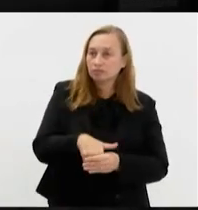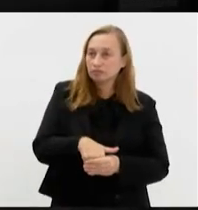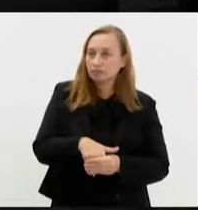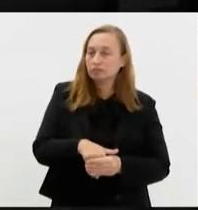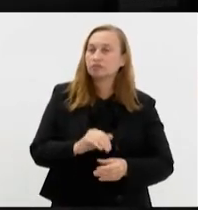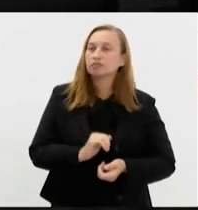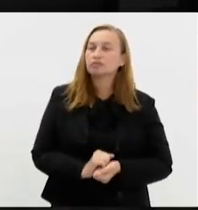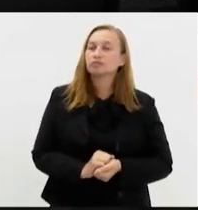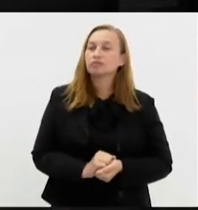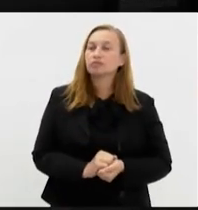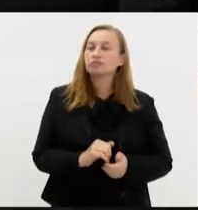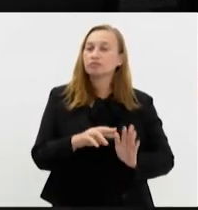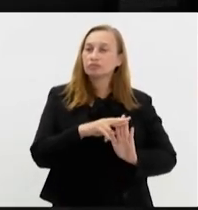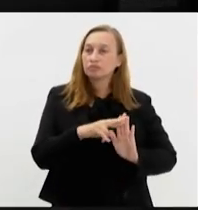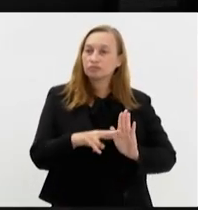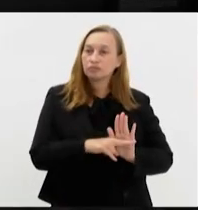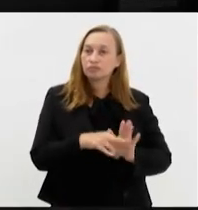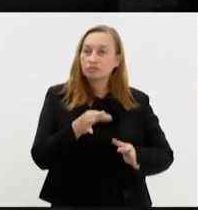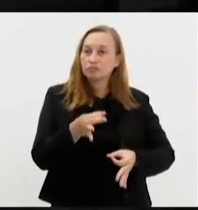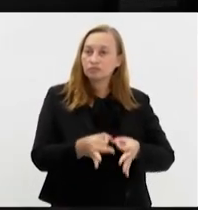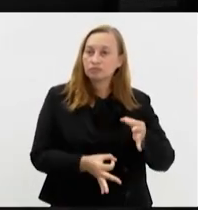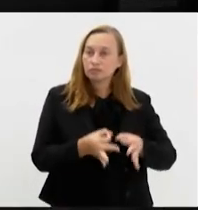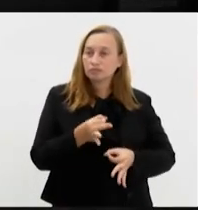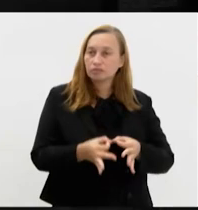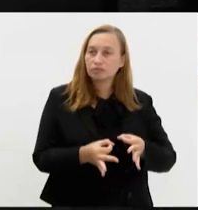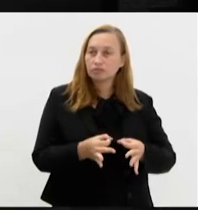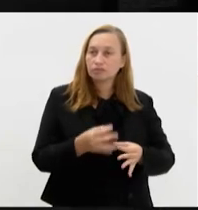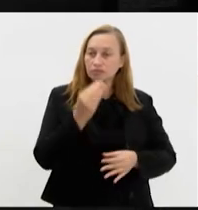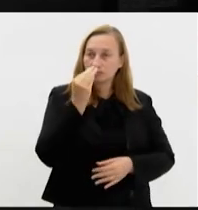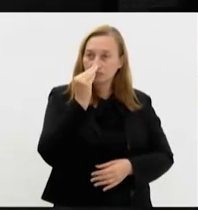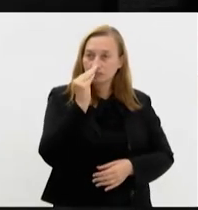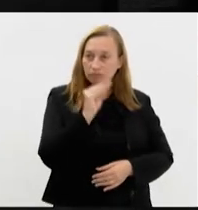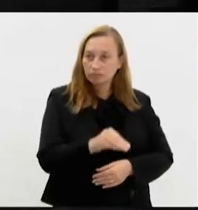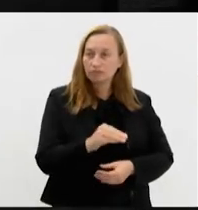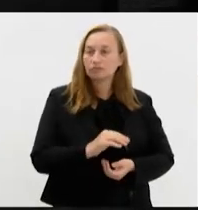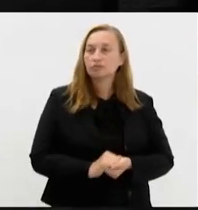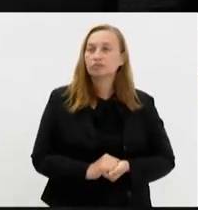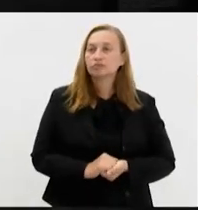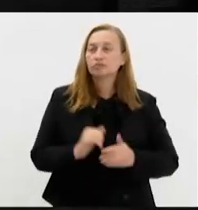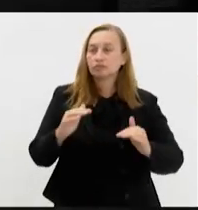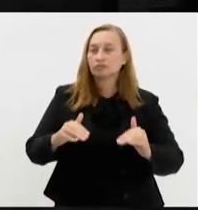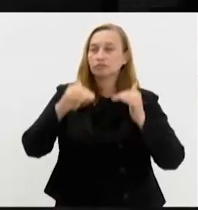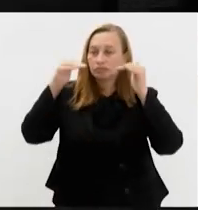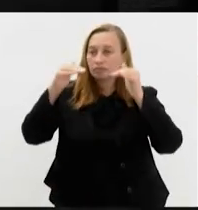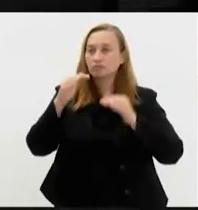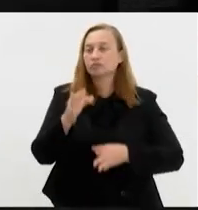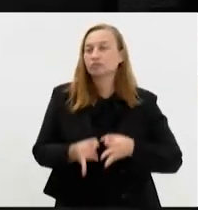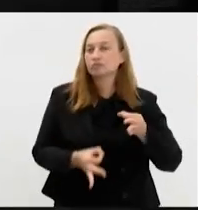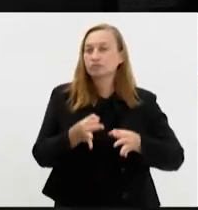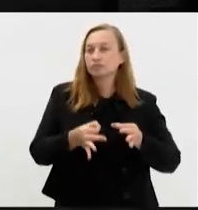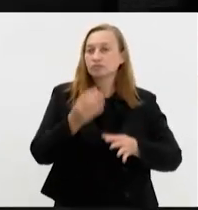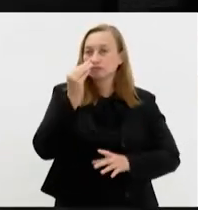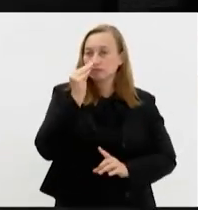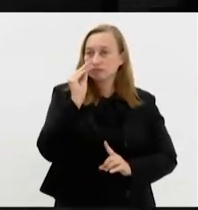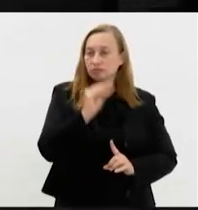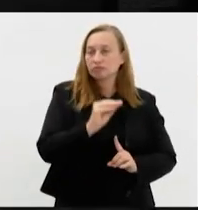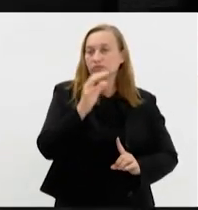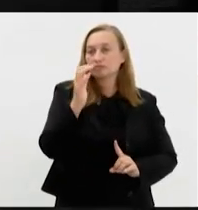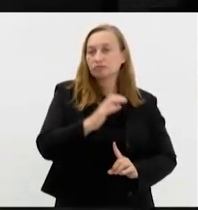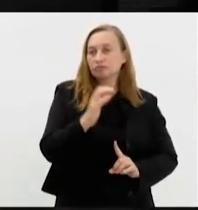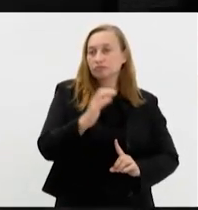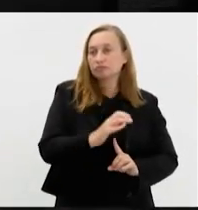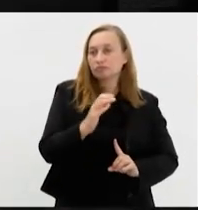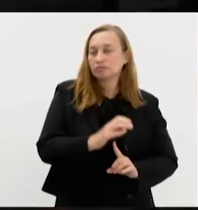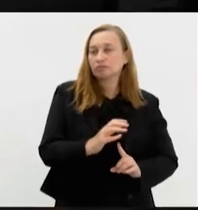democrá está sendo ofendido a soberania está sendo influenciada negativamente de